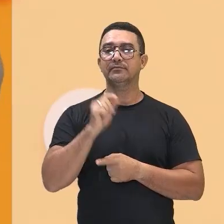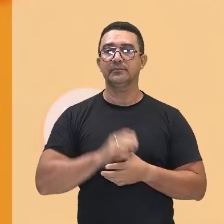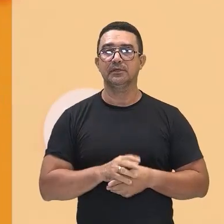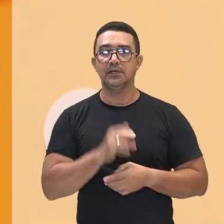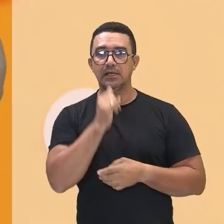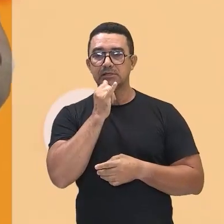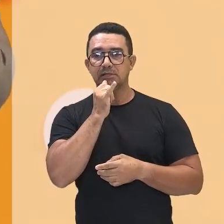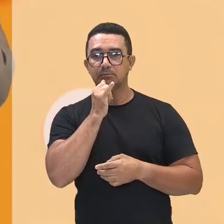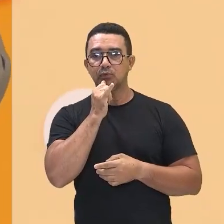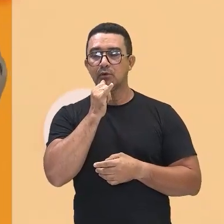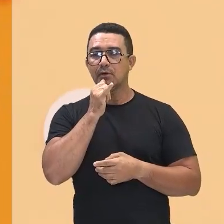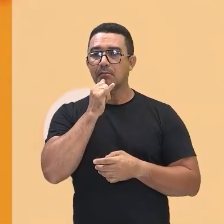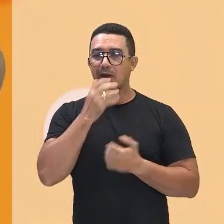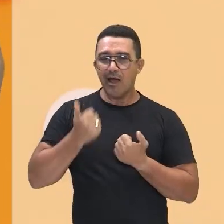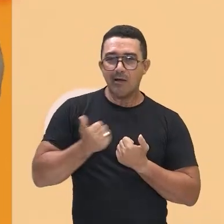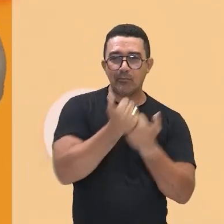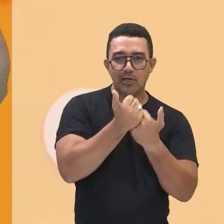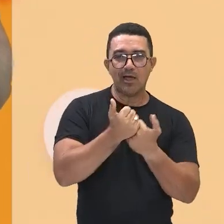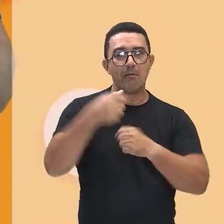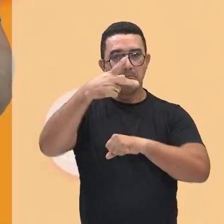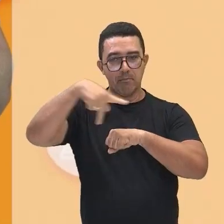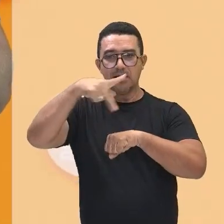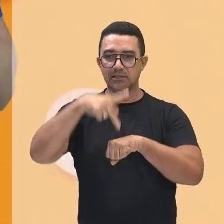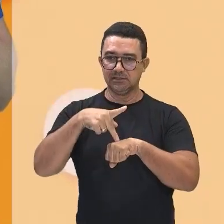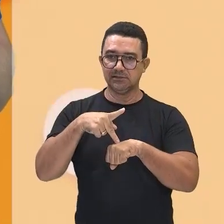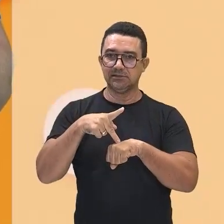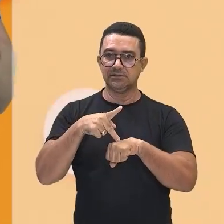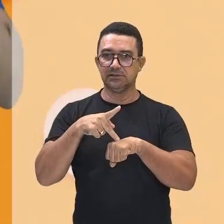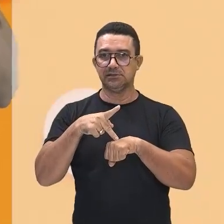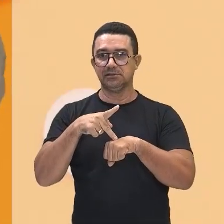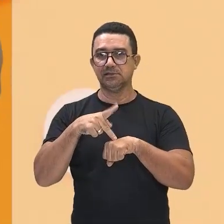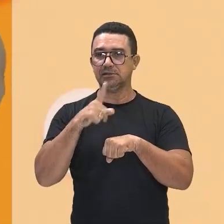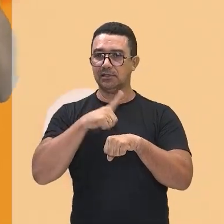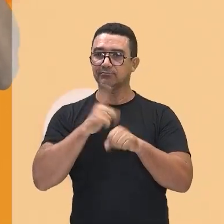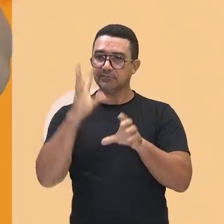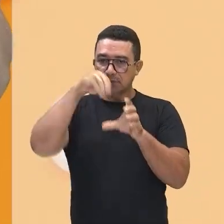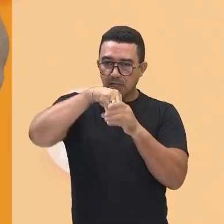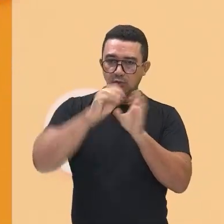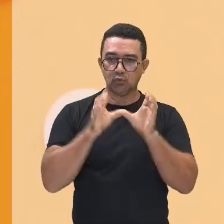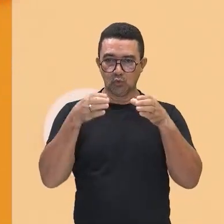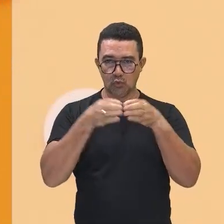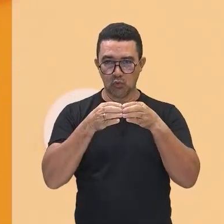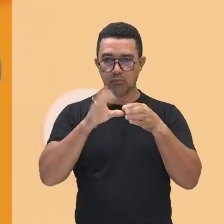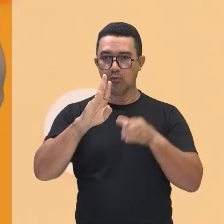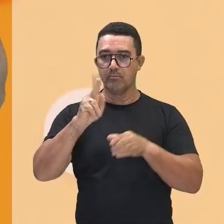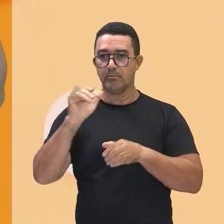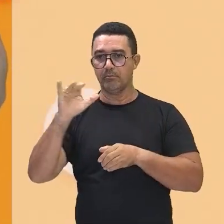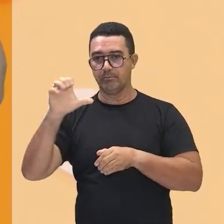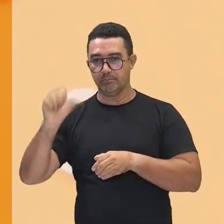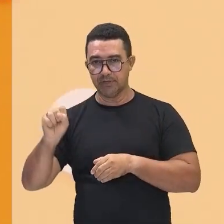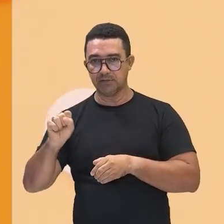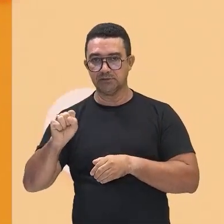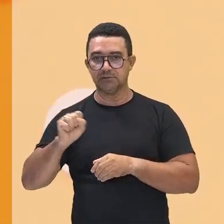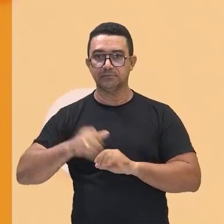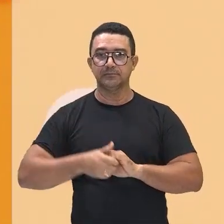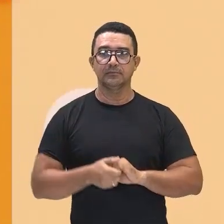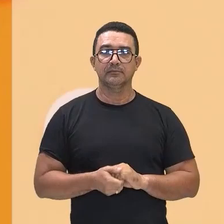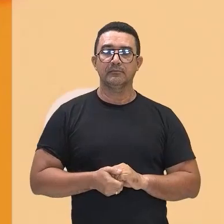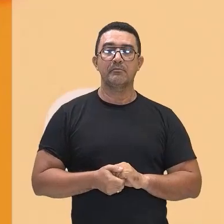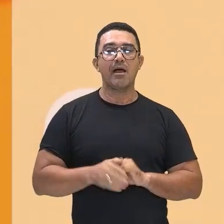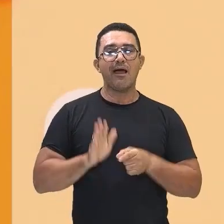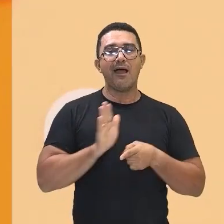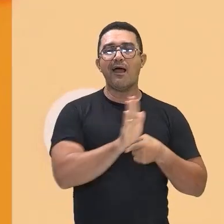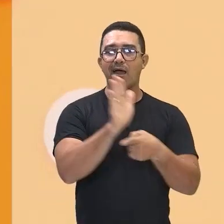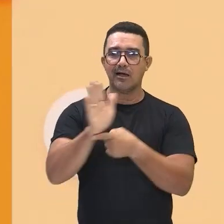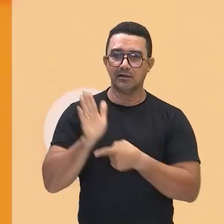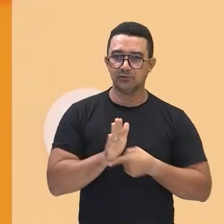Para auxiliar os países que fazem parte aí do BRICS, né, os países membros, para o quê? Para ajudar